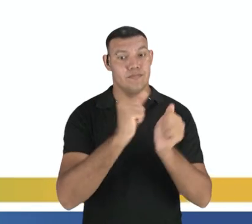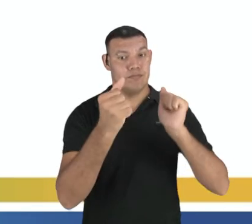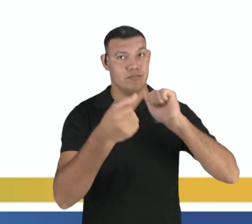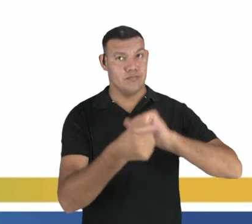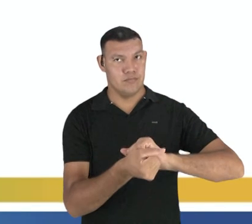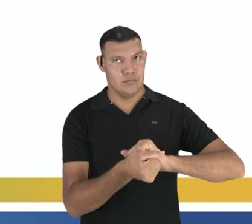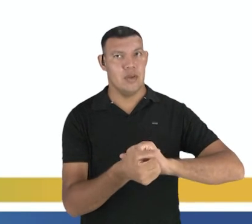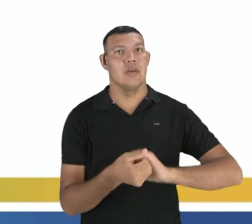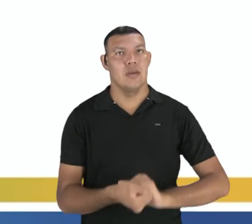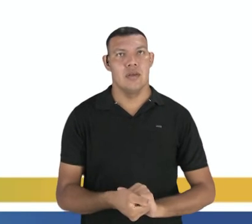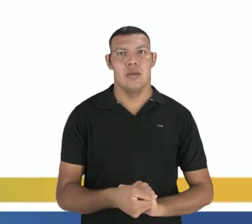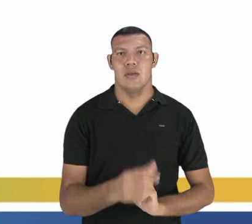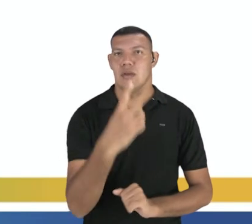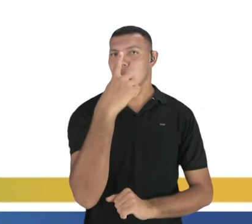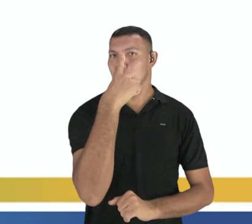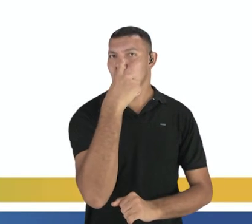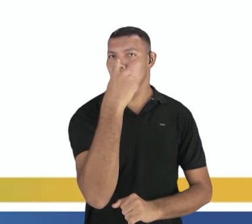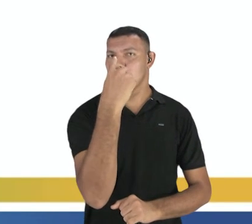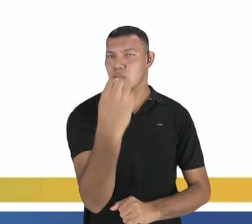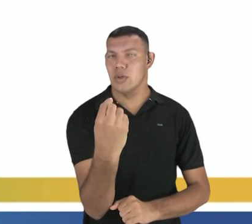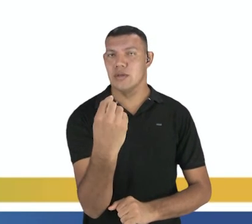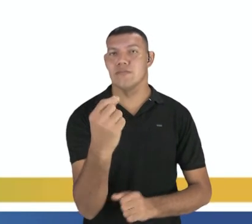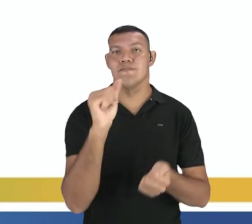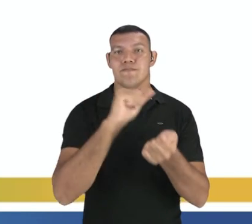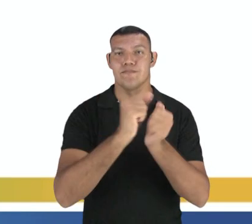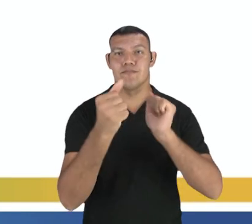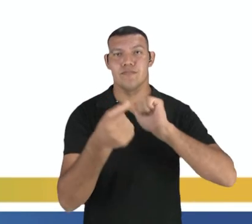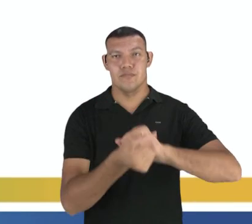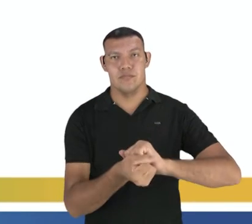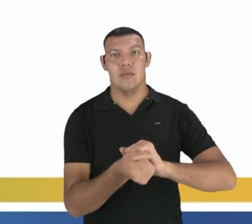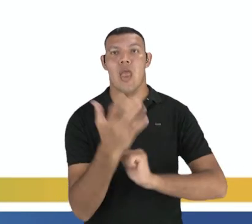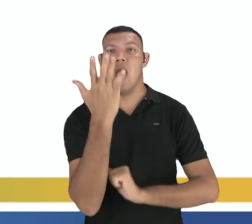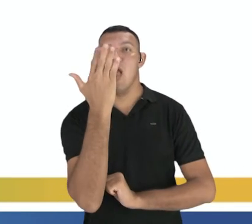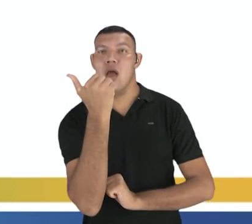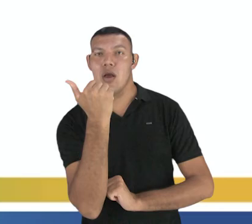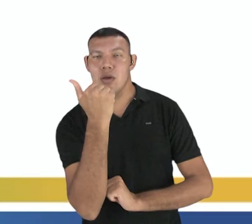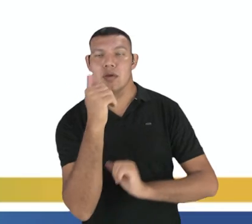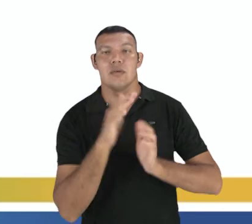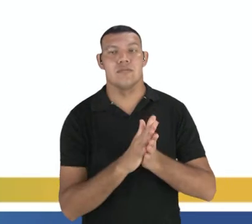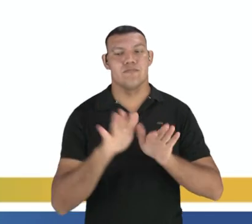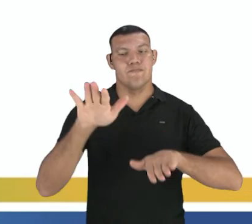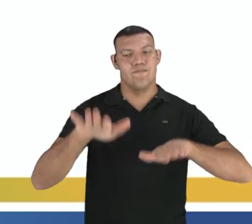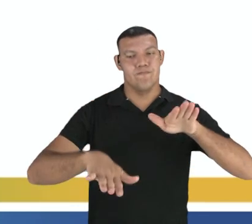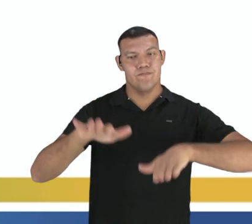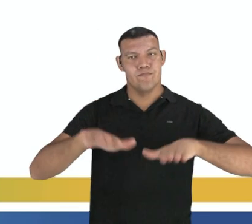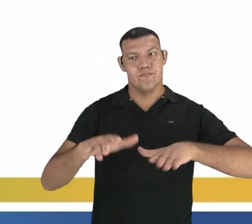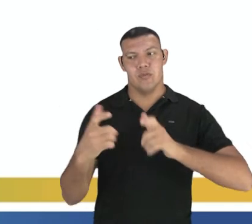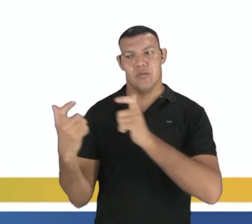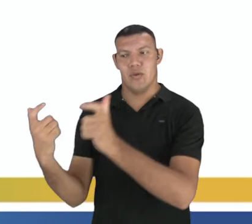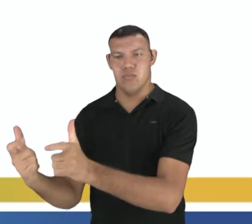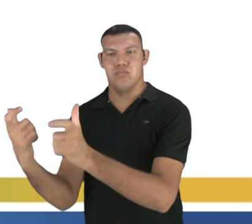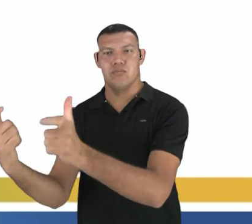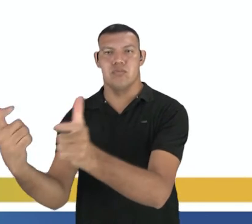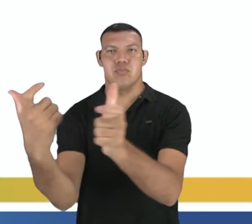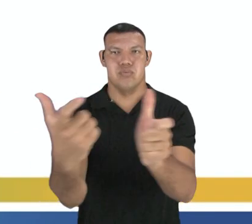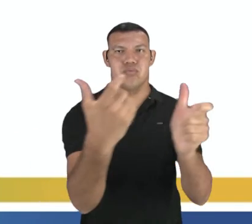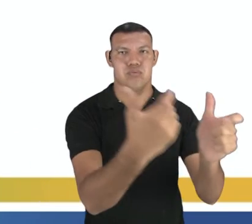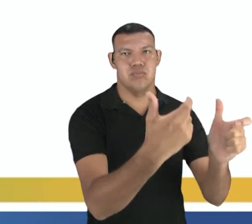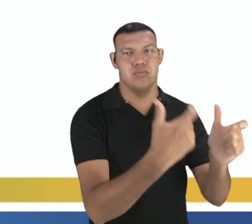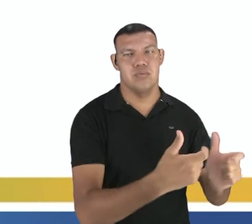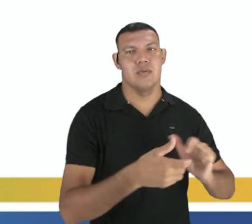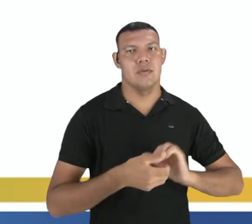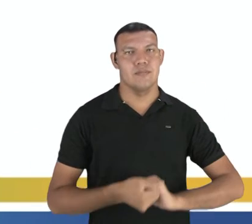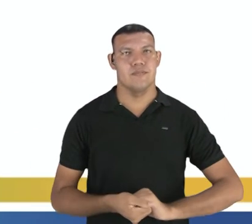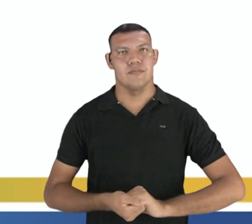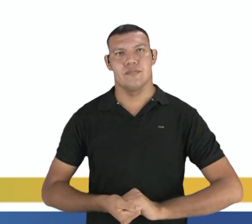adaptou, né, o bico dessa espécie foi adaptado para se alimentar dos diferentes tipos de alimentos